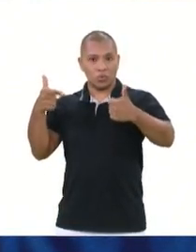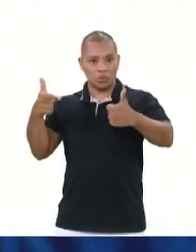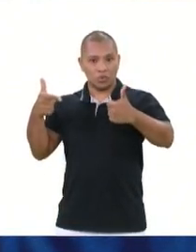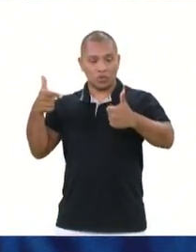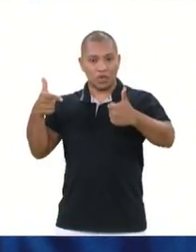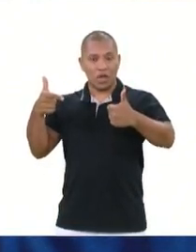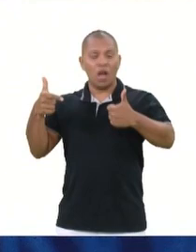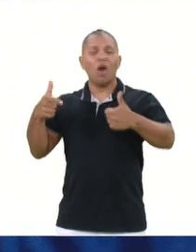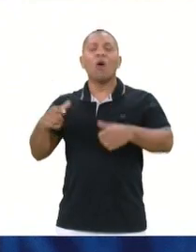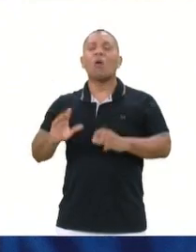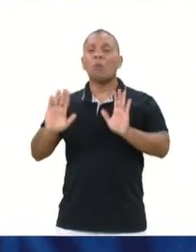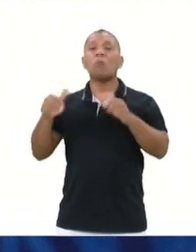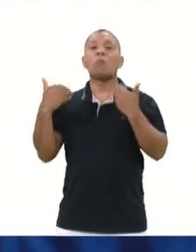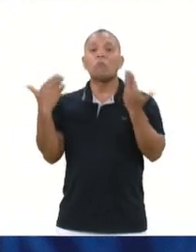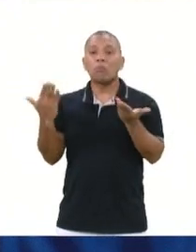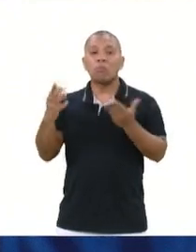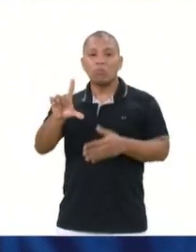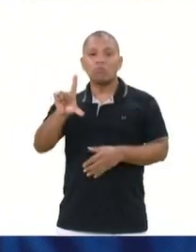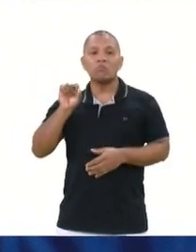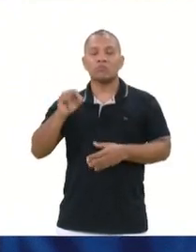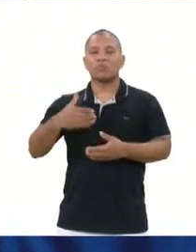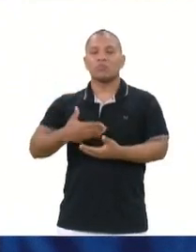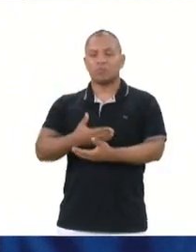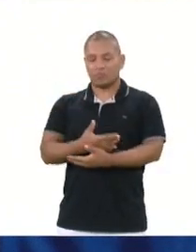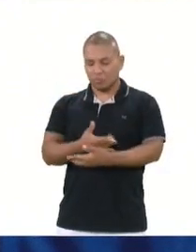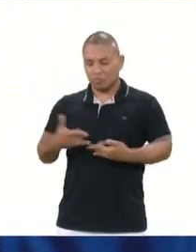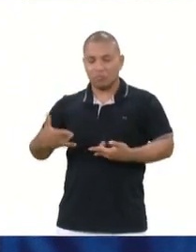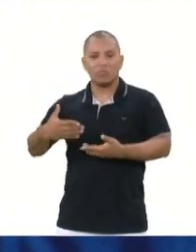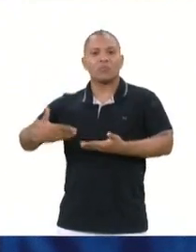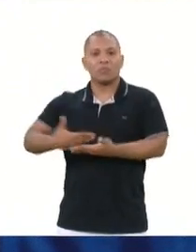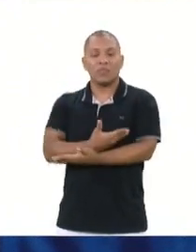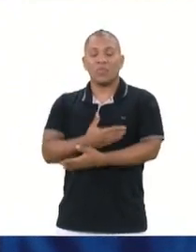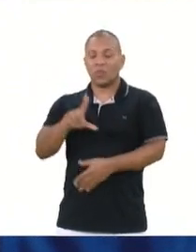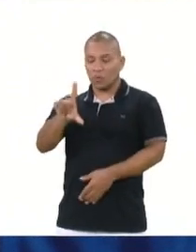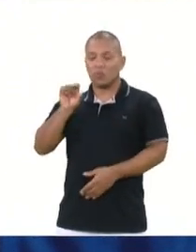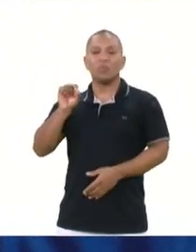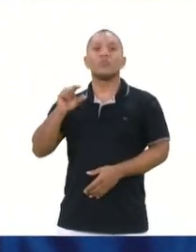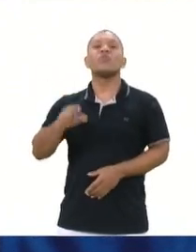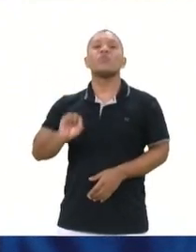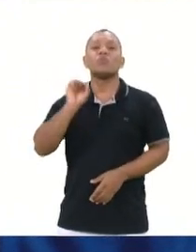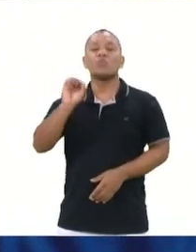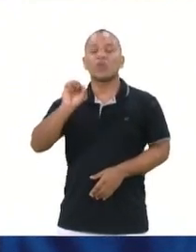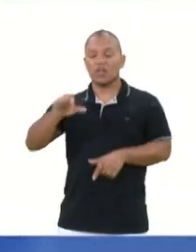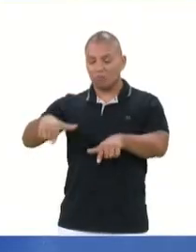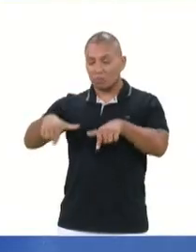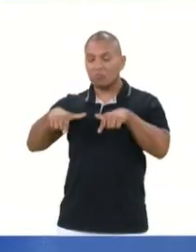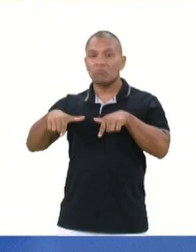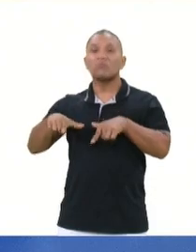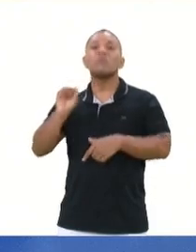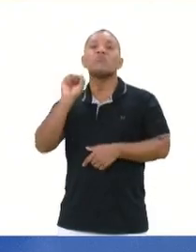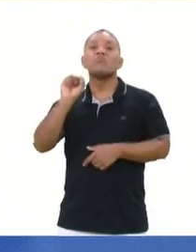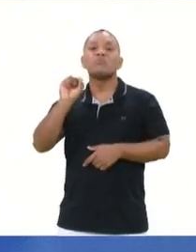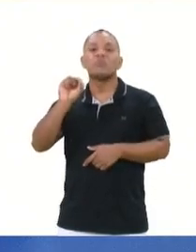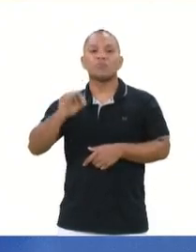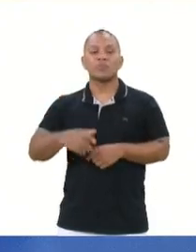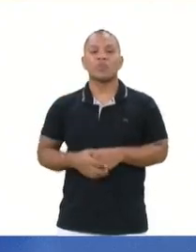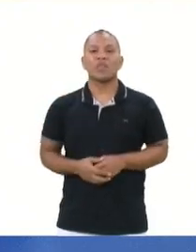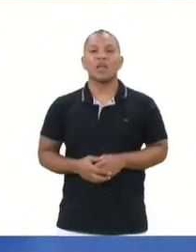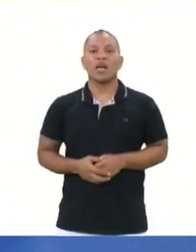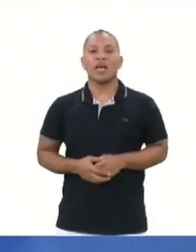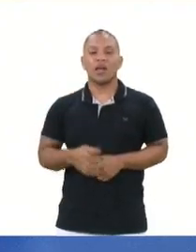envelope que o senhor escolhe, porque aqui dentro tem uma pergunta da qual o senhor terá que responder para a gente, por favor. O 1 da